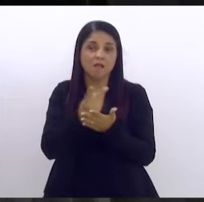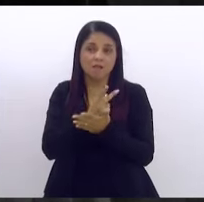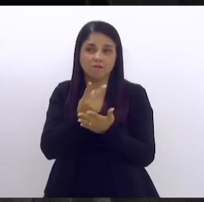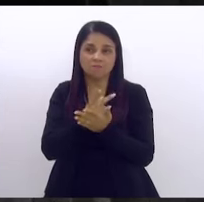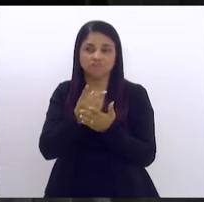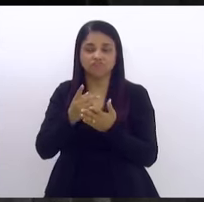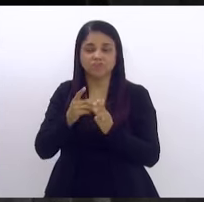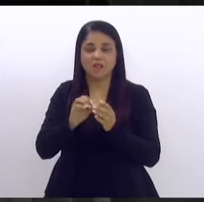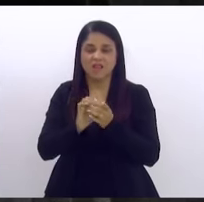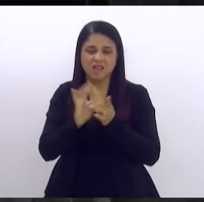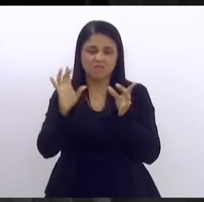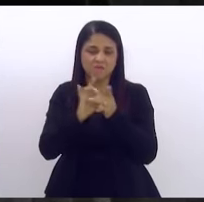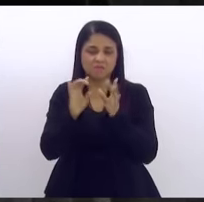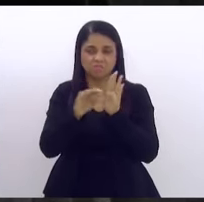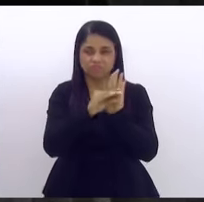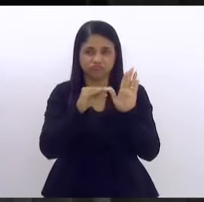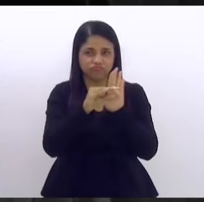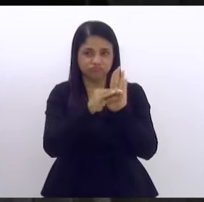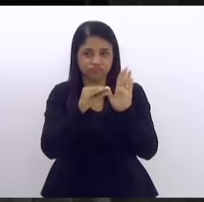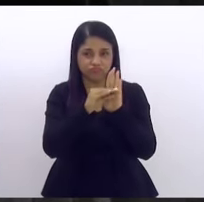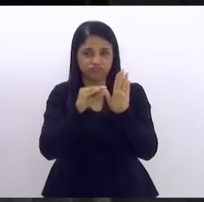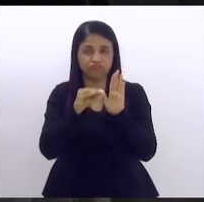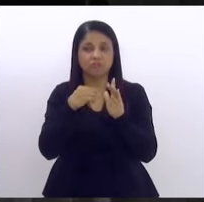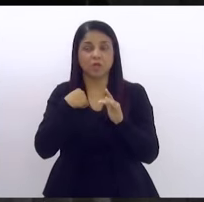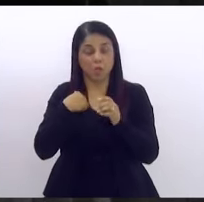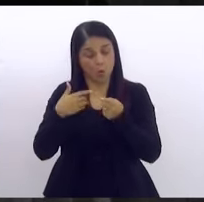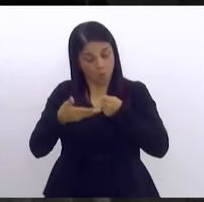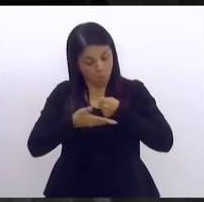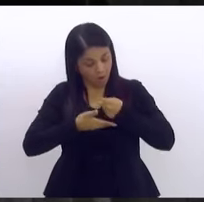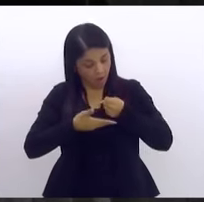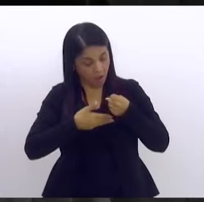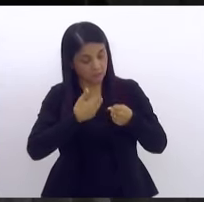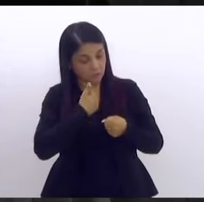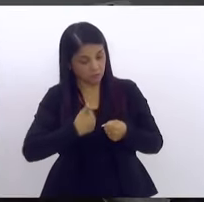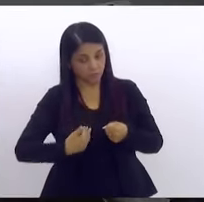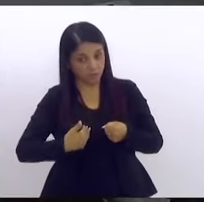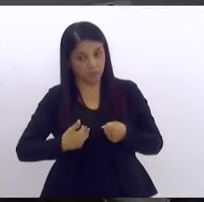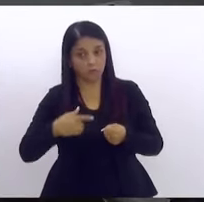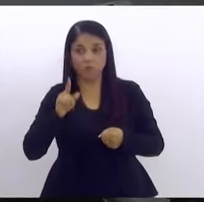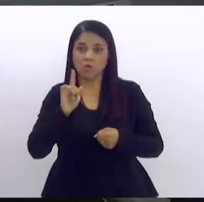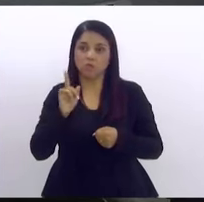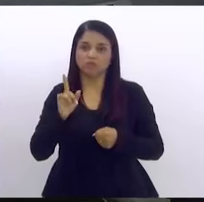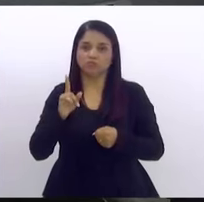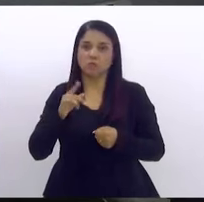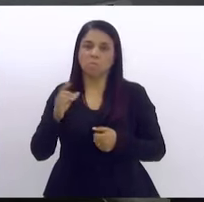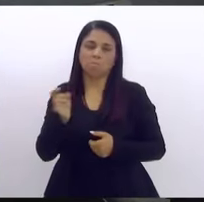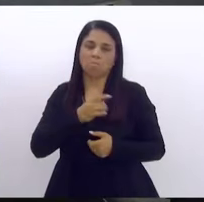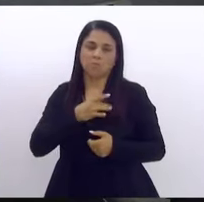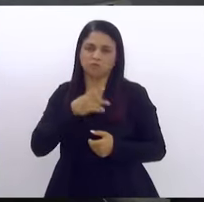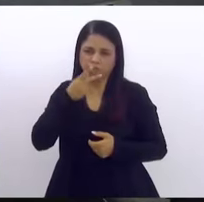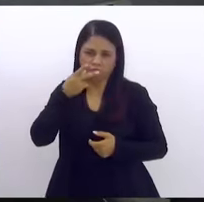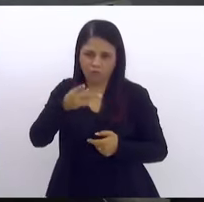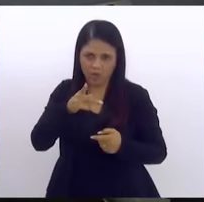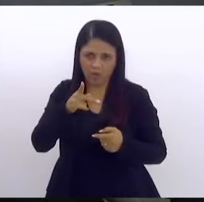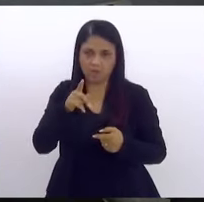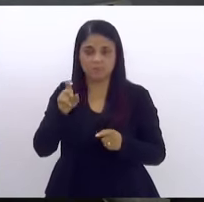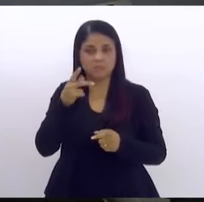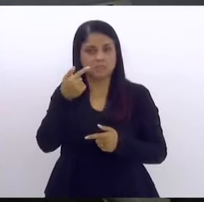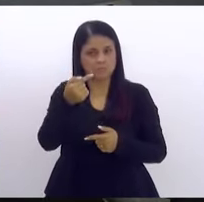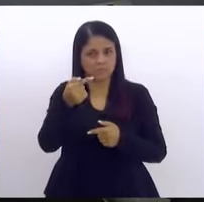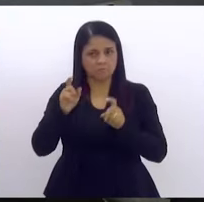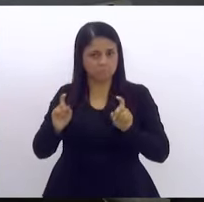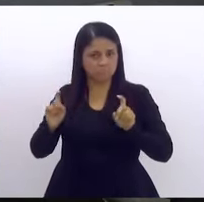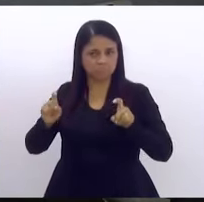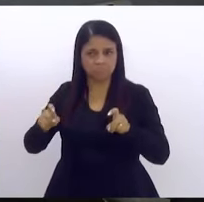liberando emenda é perto de votação importante. Olha que eu sou da base do governo e a minha mão não treme nesses 7 mandatos aqui. Já